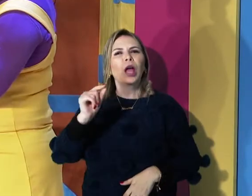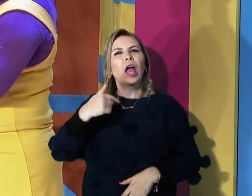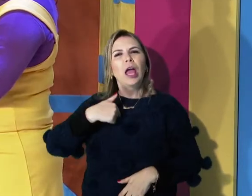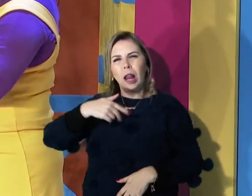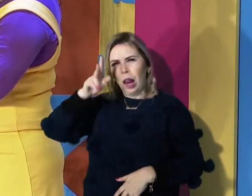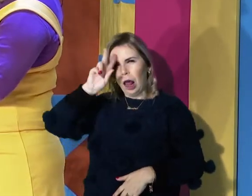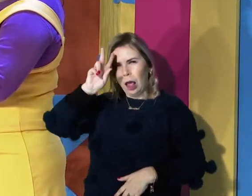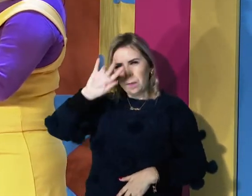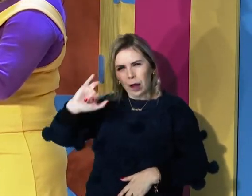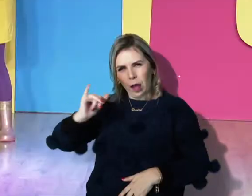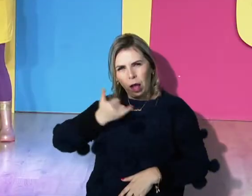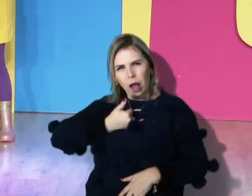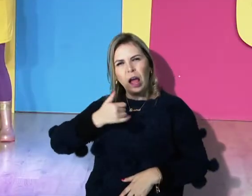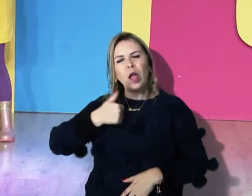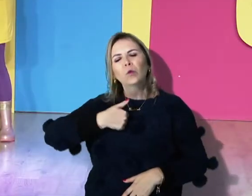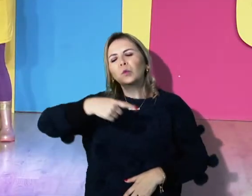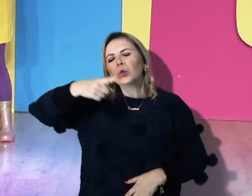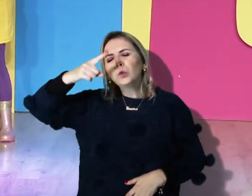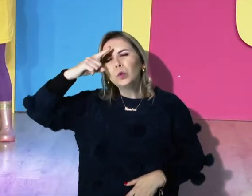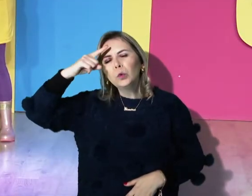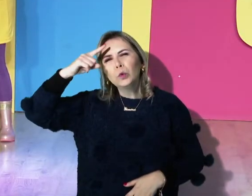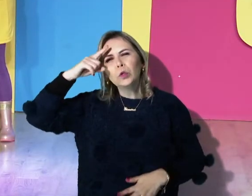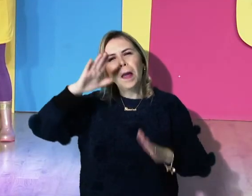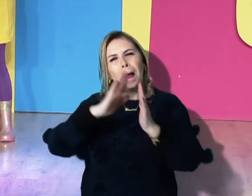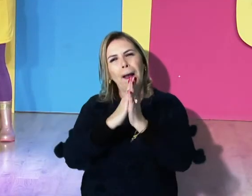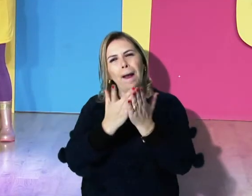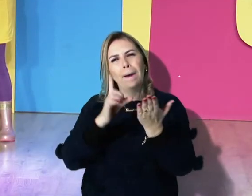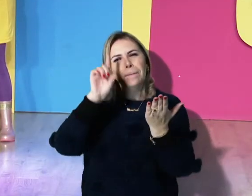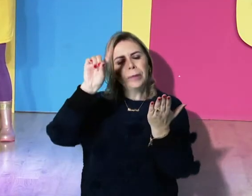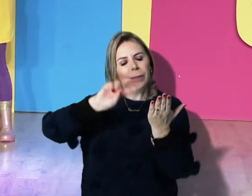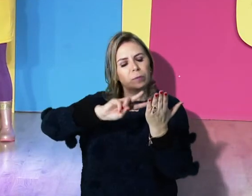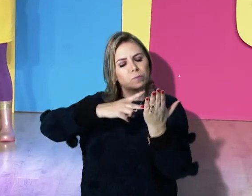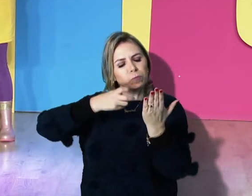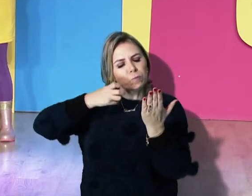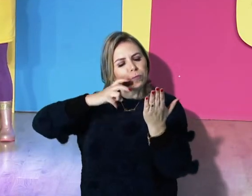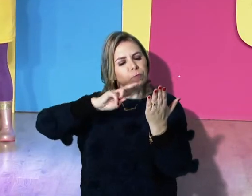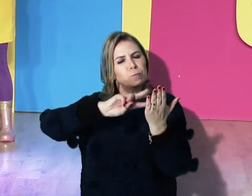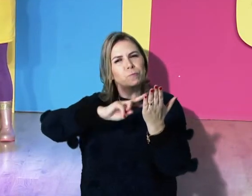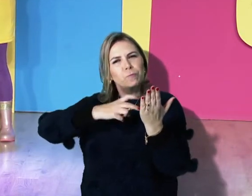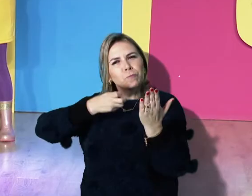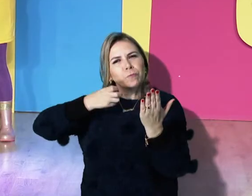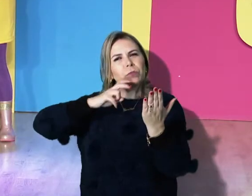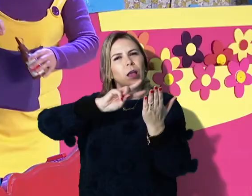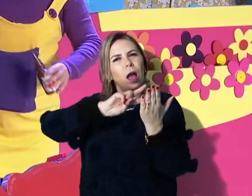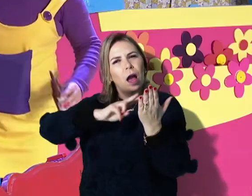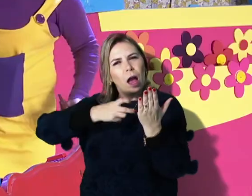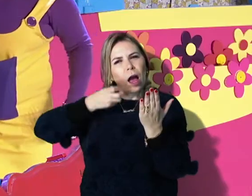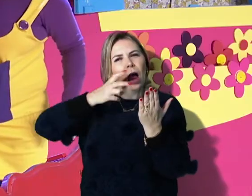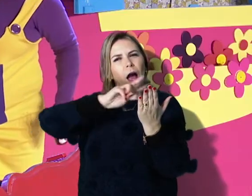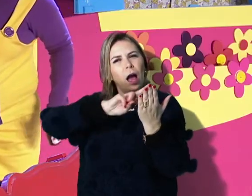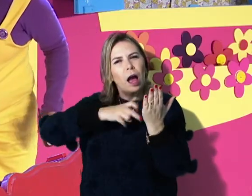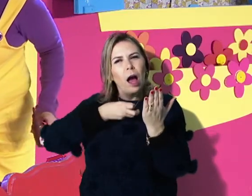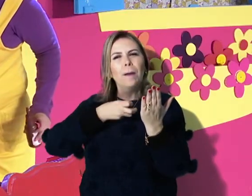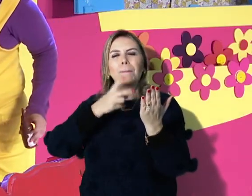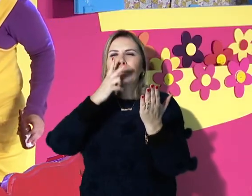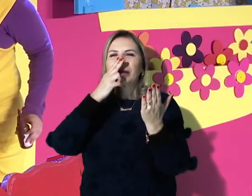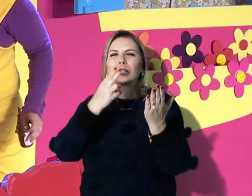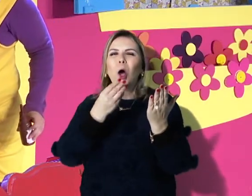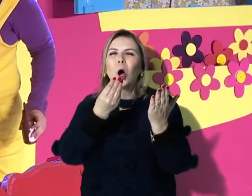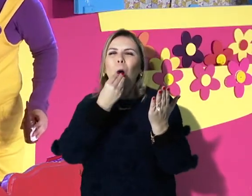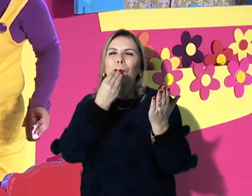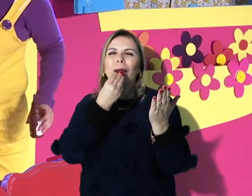faço o que você me falou. E todo dia eu estou comendo um pouquinho mais da palavra de Deus. Comendo?